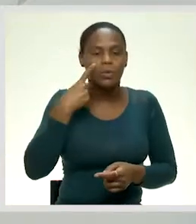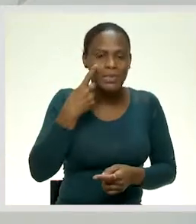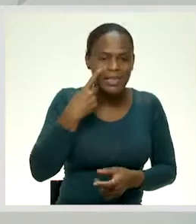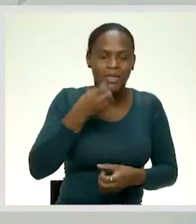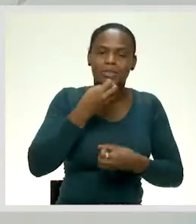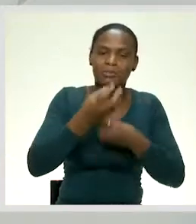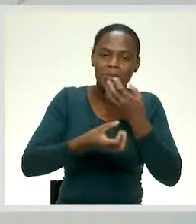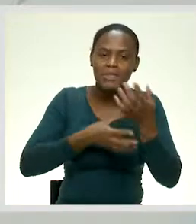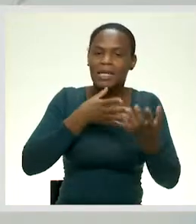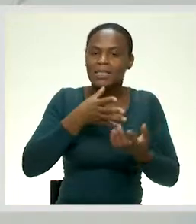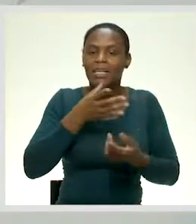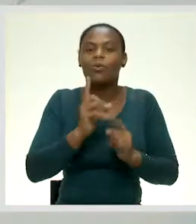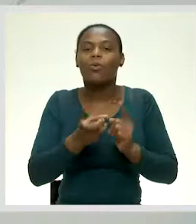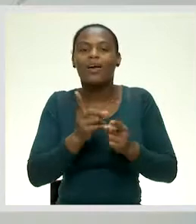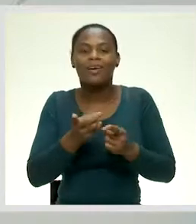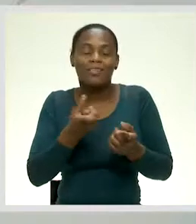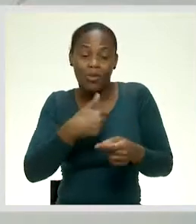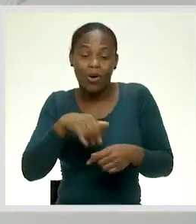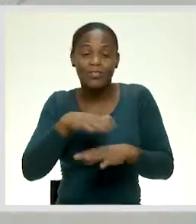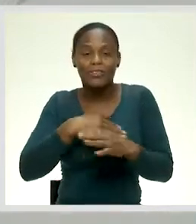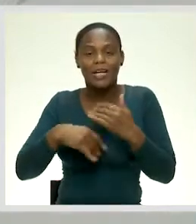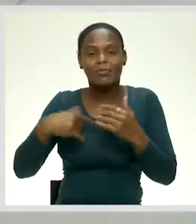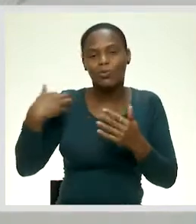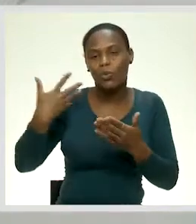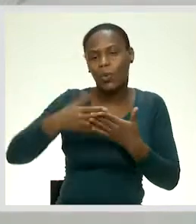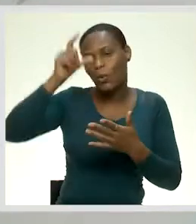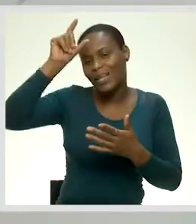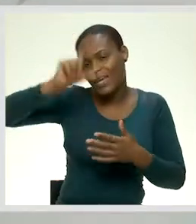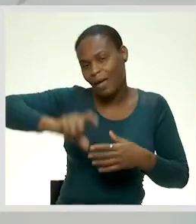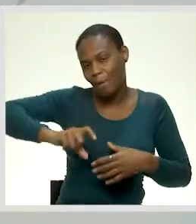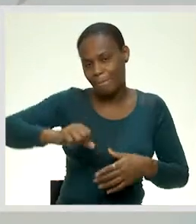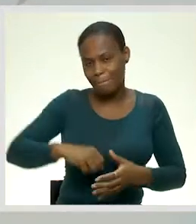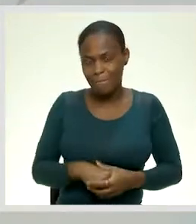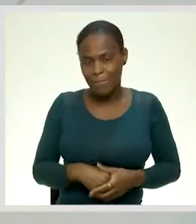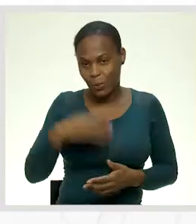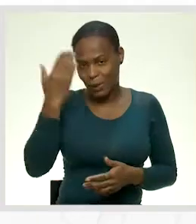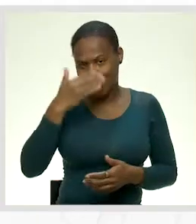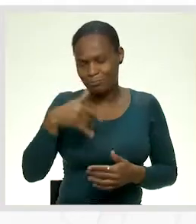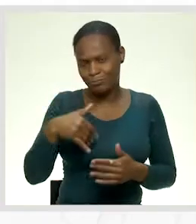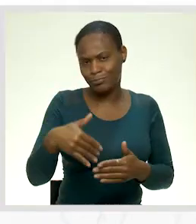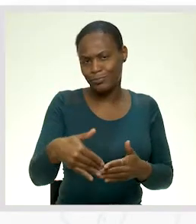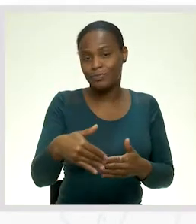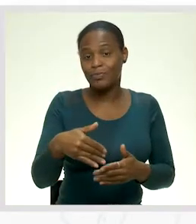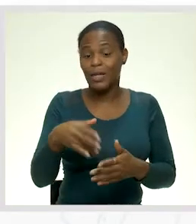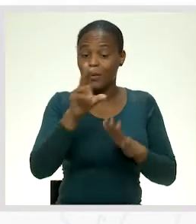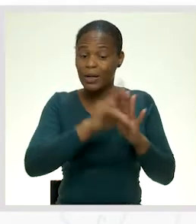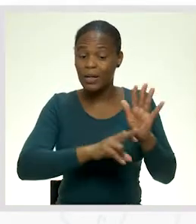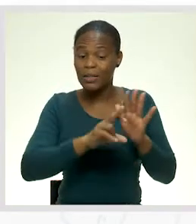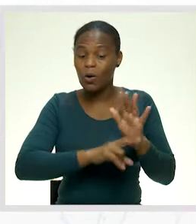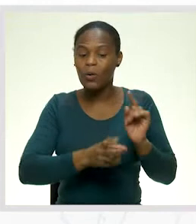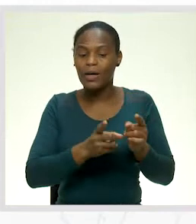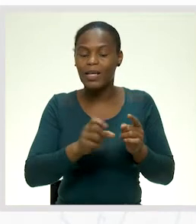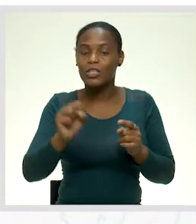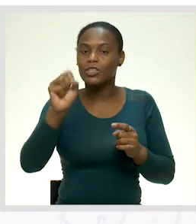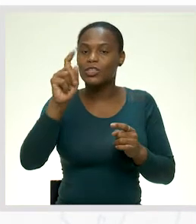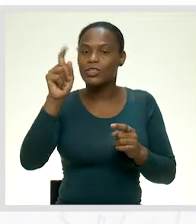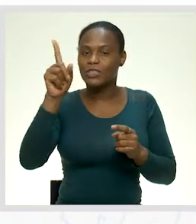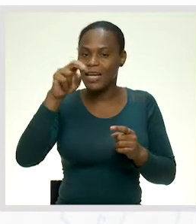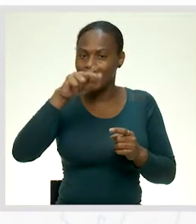que nós fizemos ao longo do dia. Então, relatório é um gênero